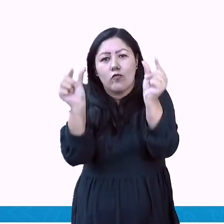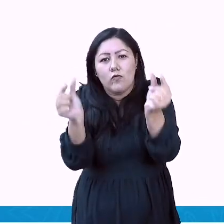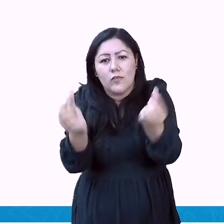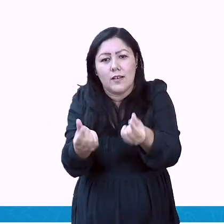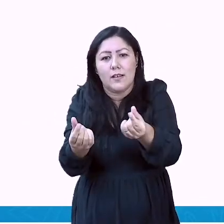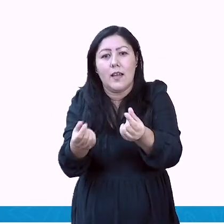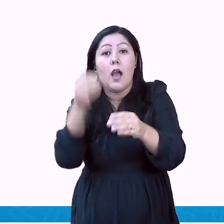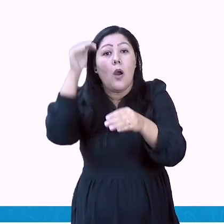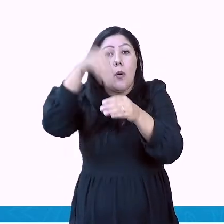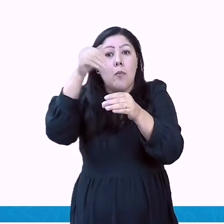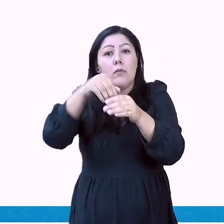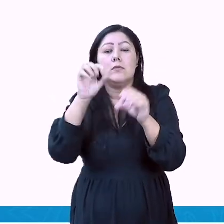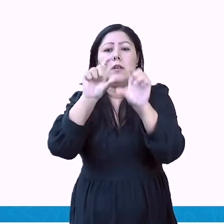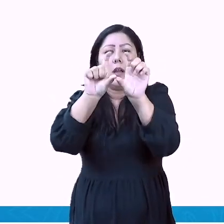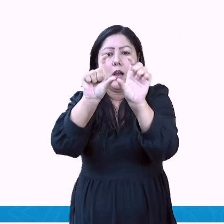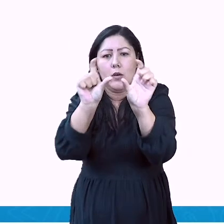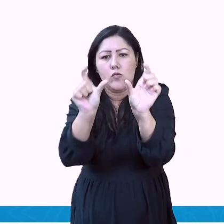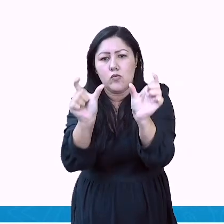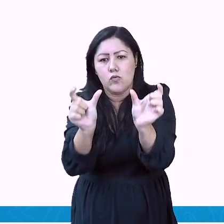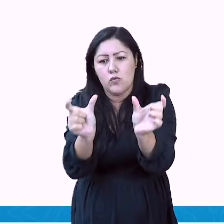manto